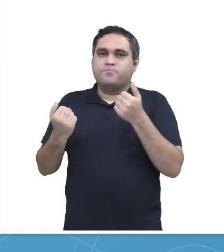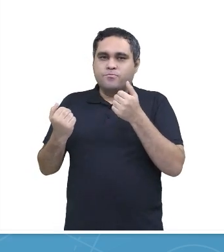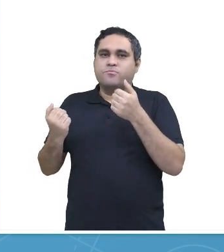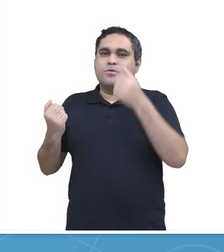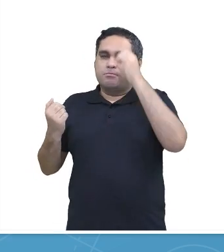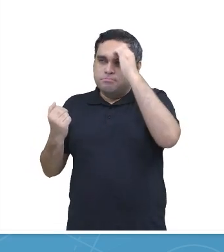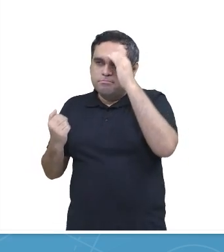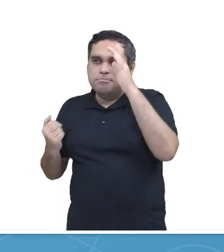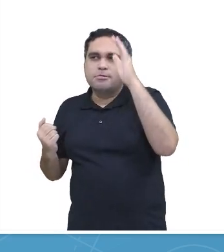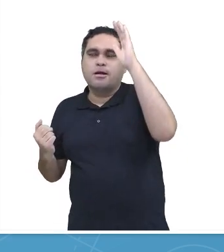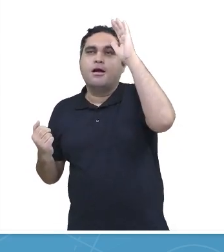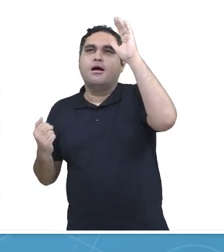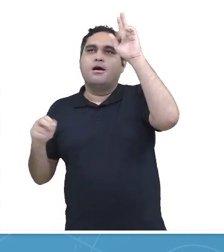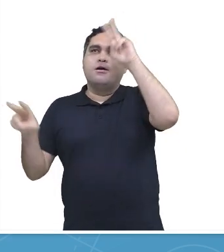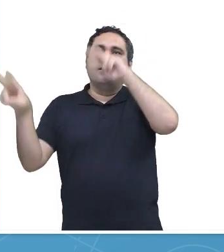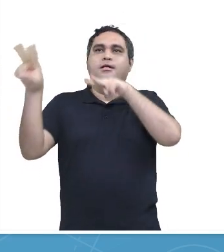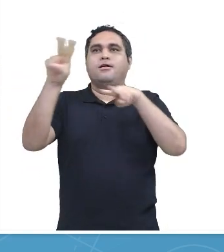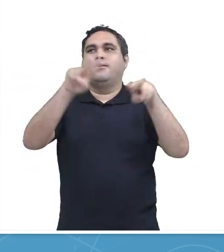conhecedora do mundo.